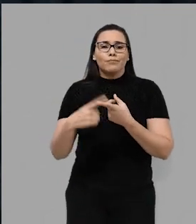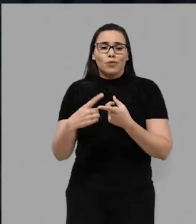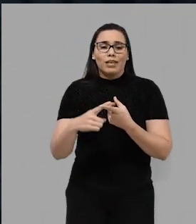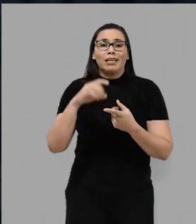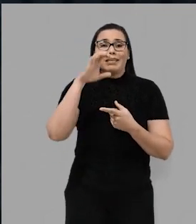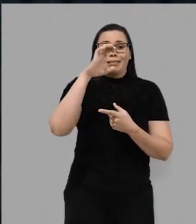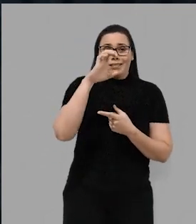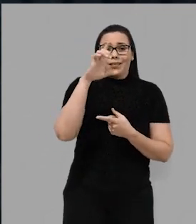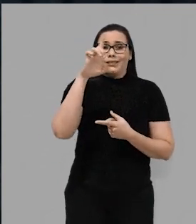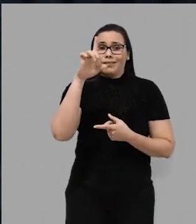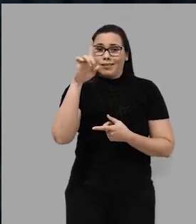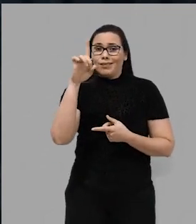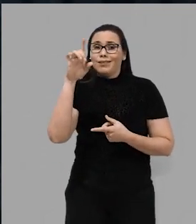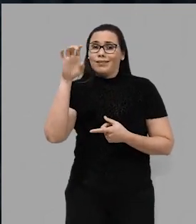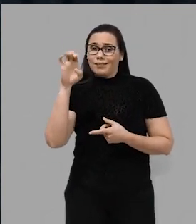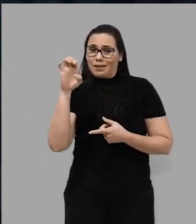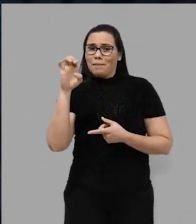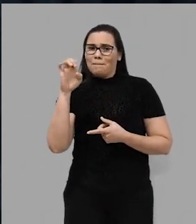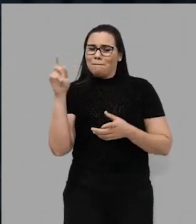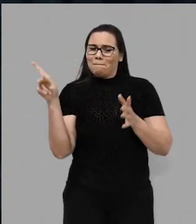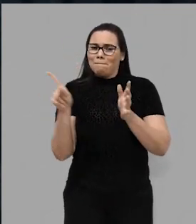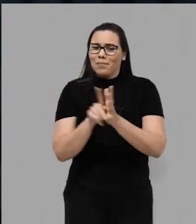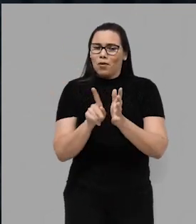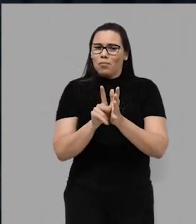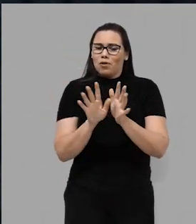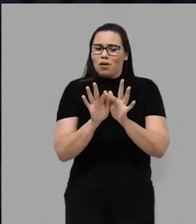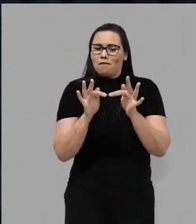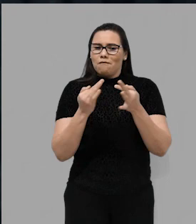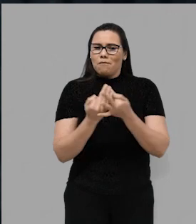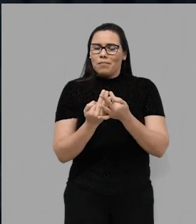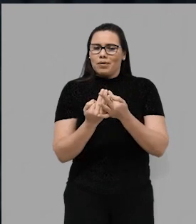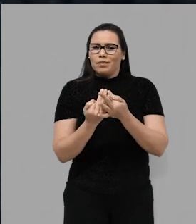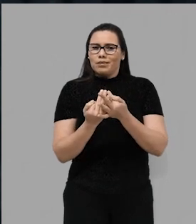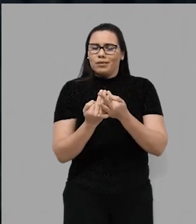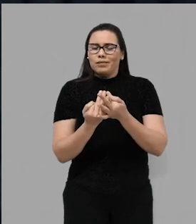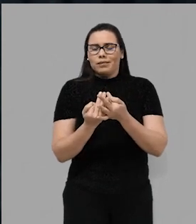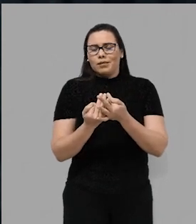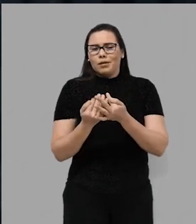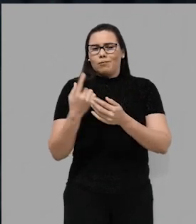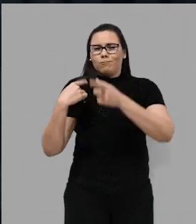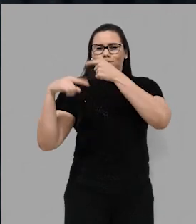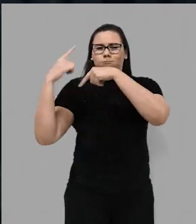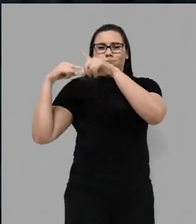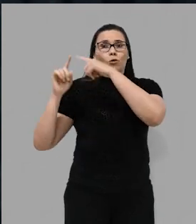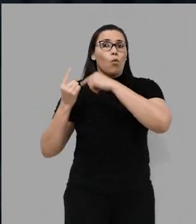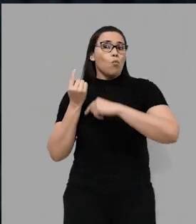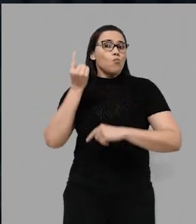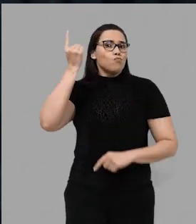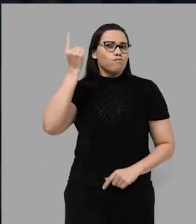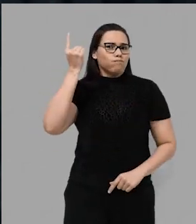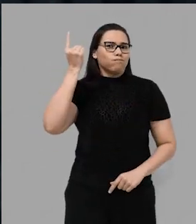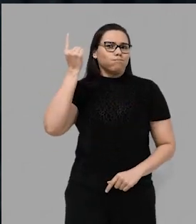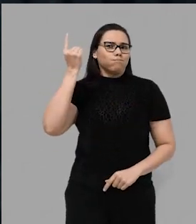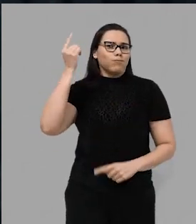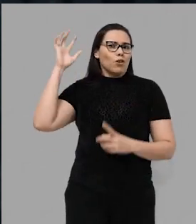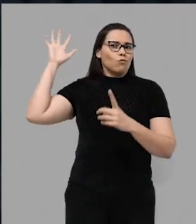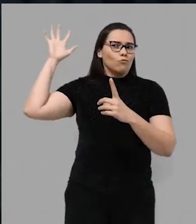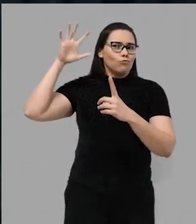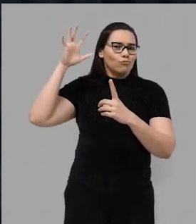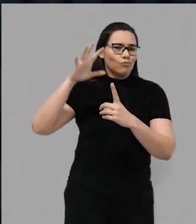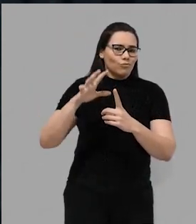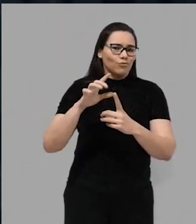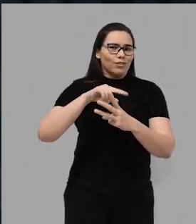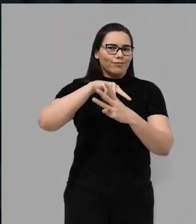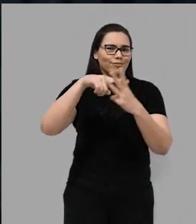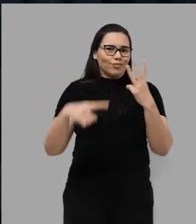ao mesmo ancestral comum, é esse aqui. Ok? Esse ancestral comum originou esses 3 indivíduos.